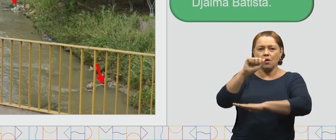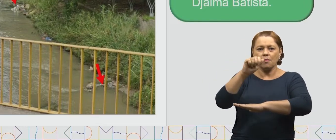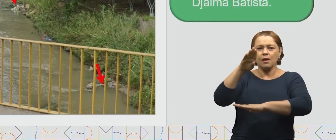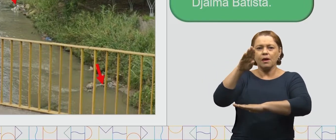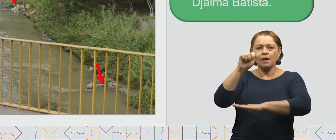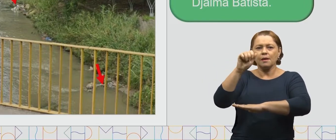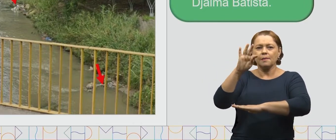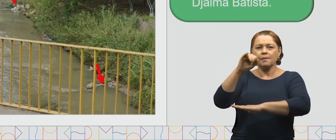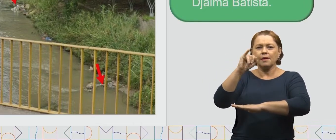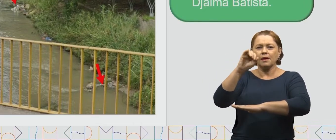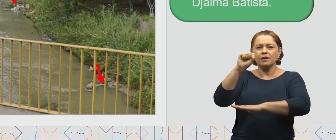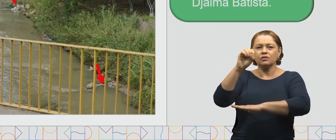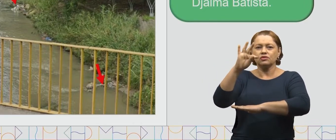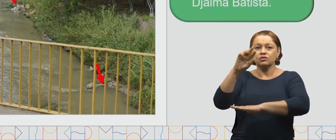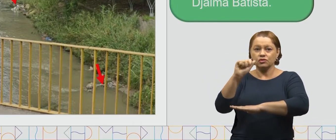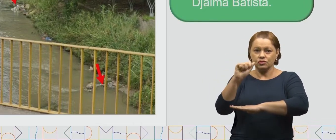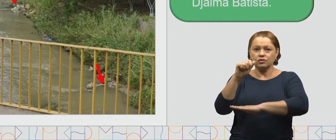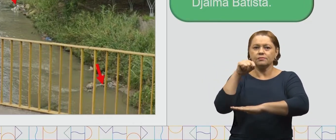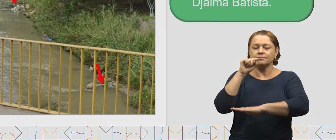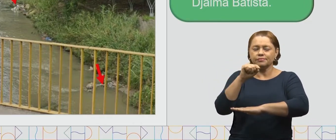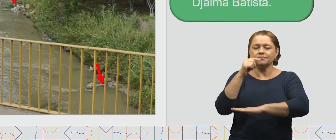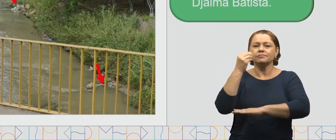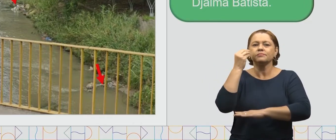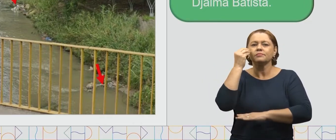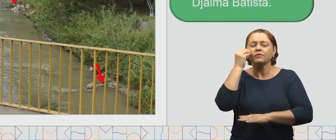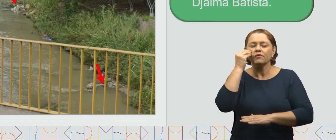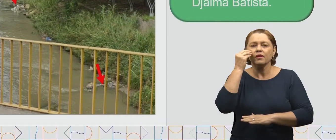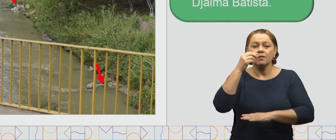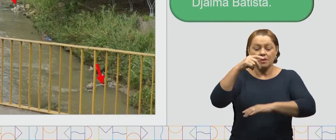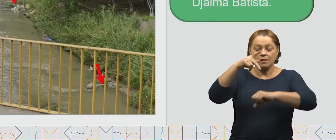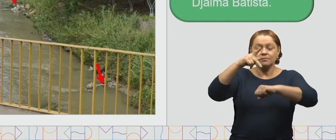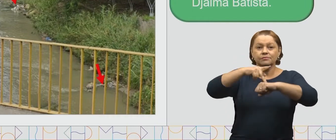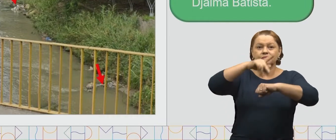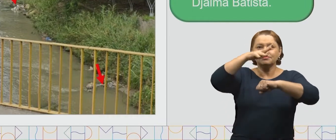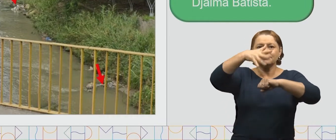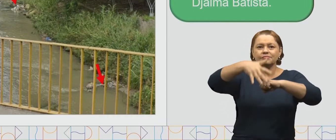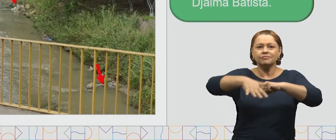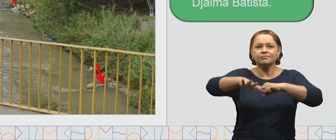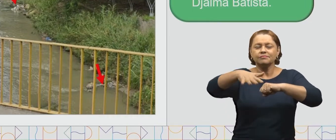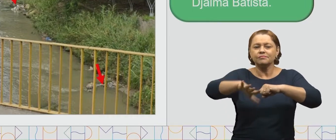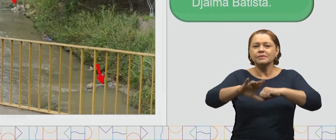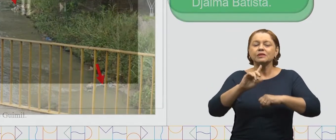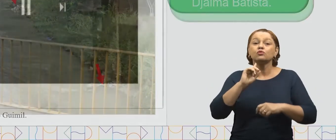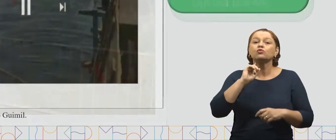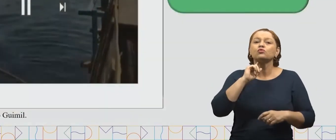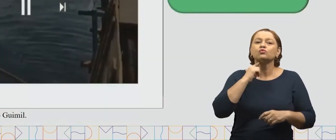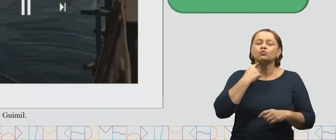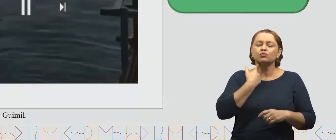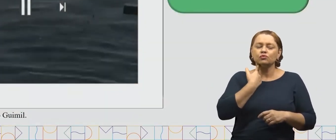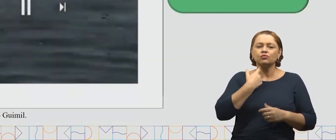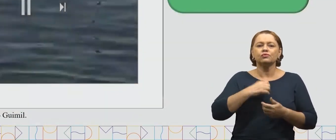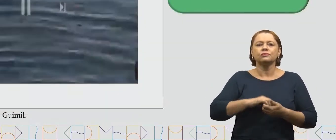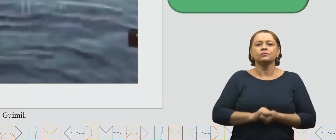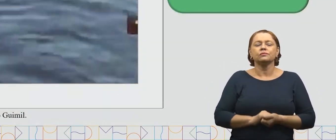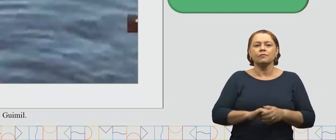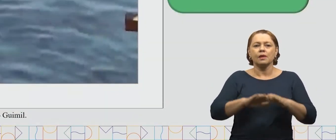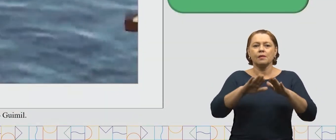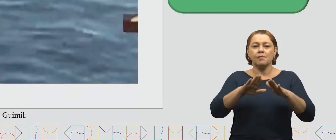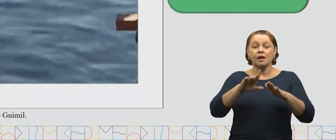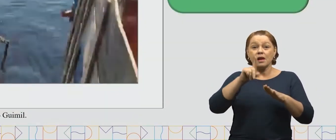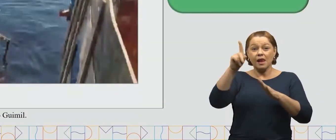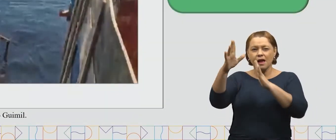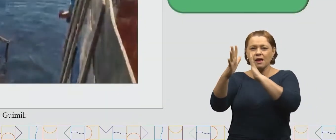Manaus. Podemos observar o igarapé do Mindu com muitos poluentes. Já na área portuária